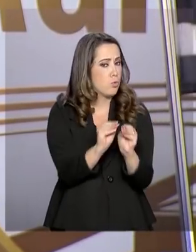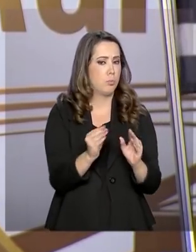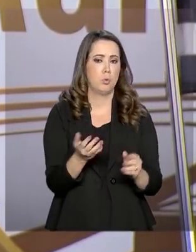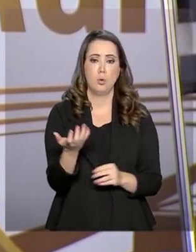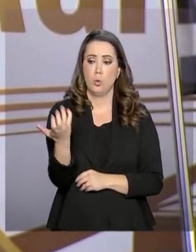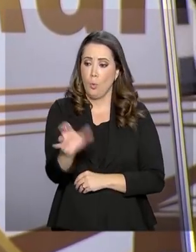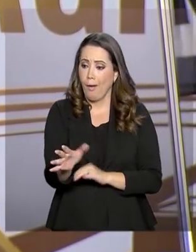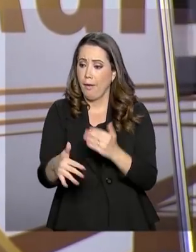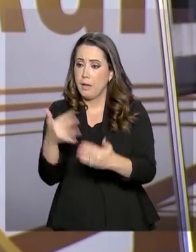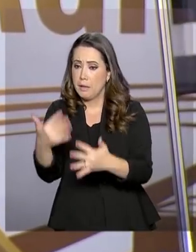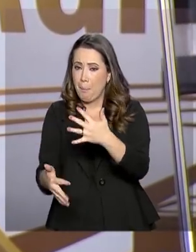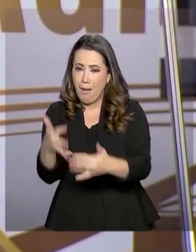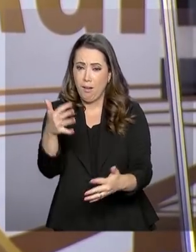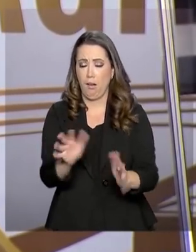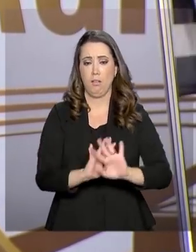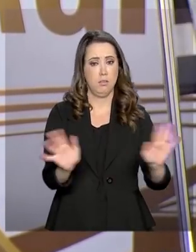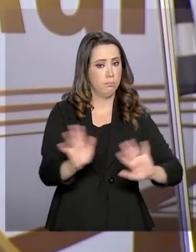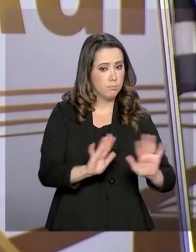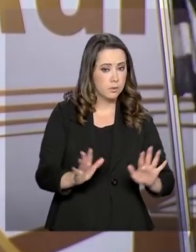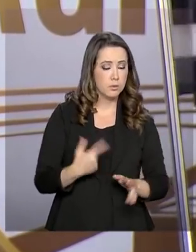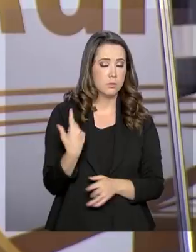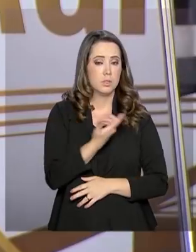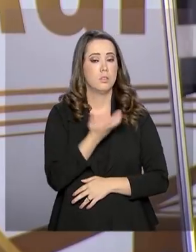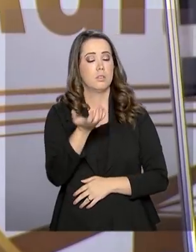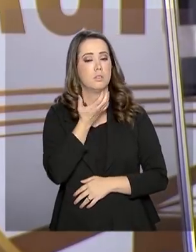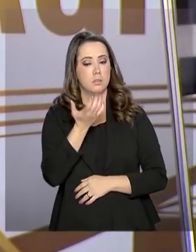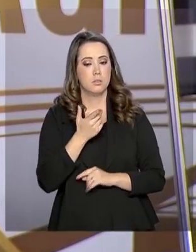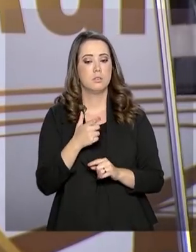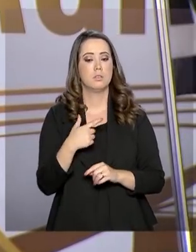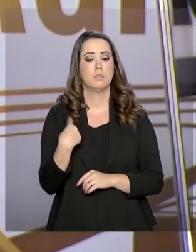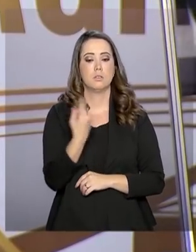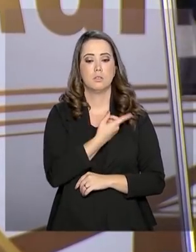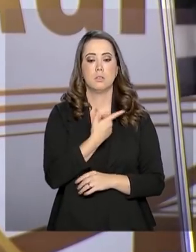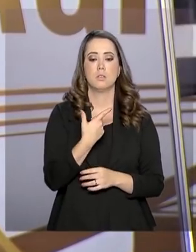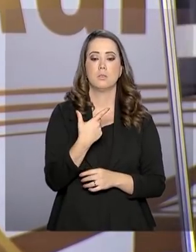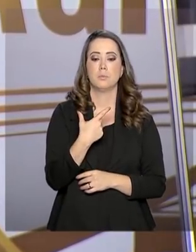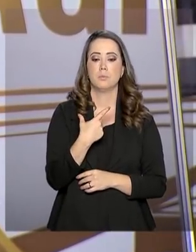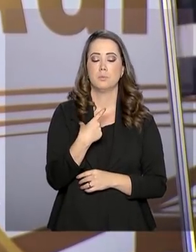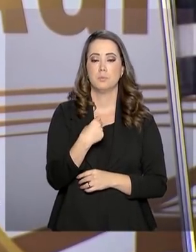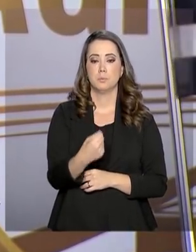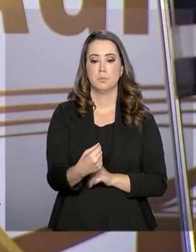Nós queremos e estamos tirando o estado